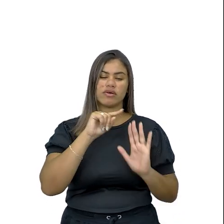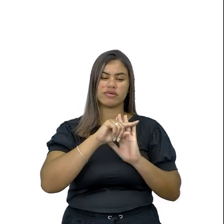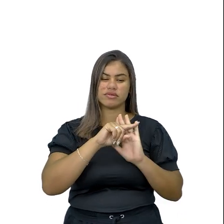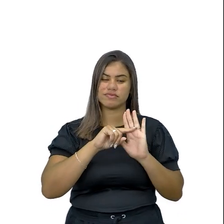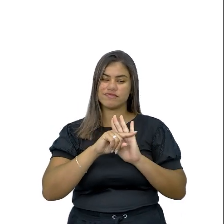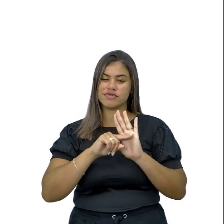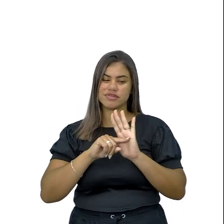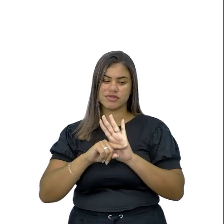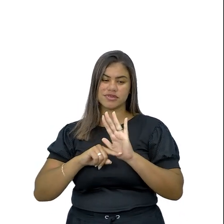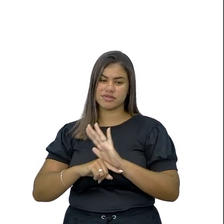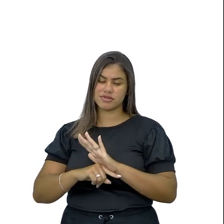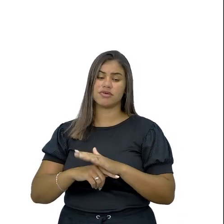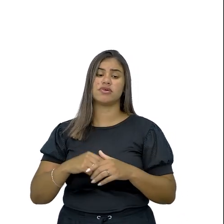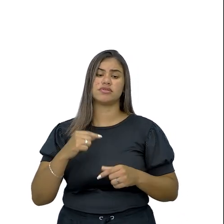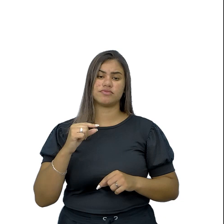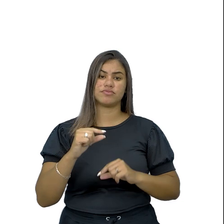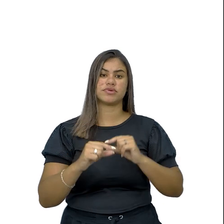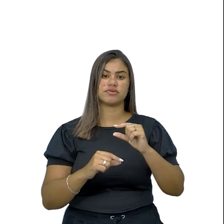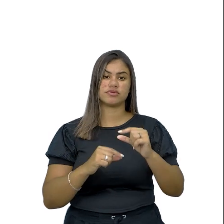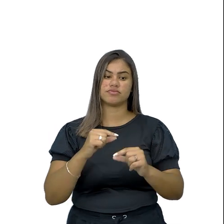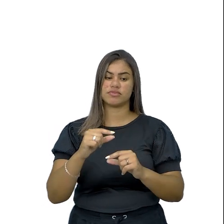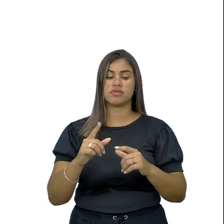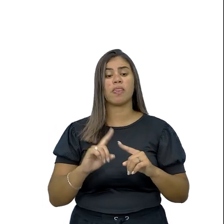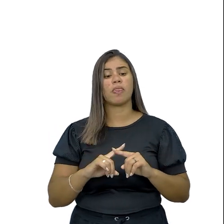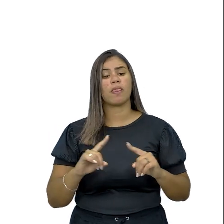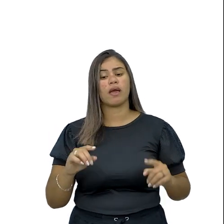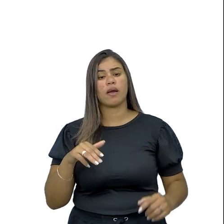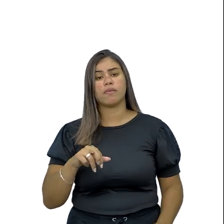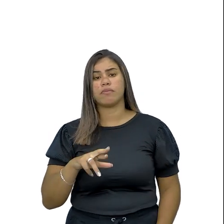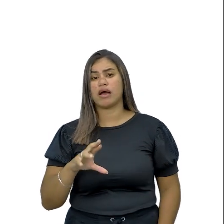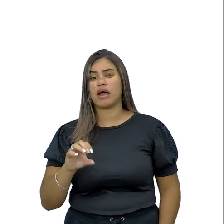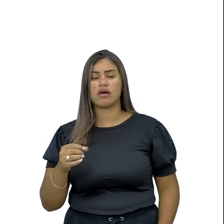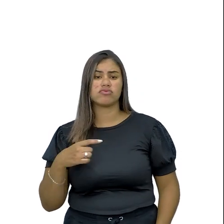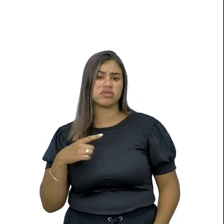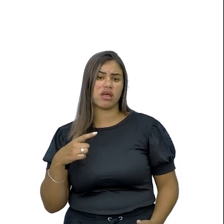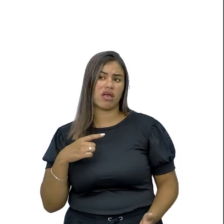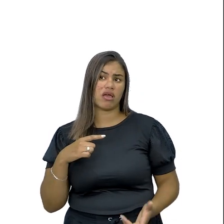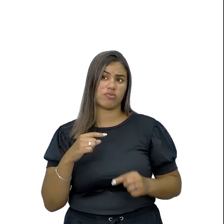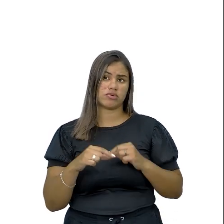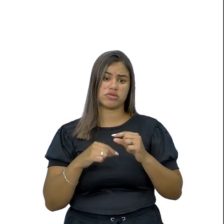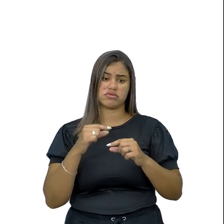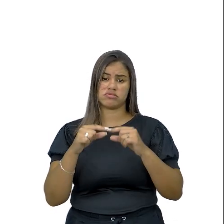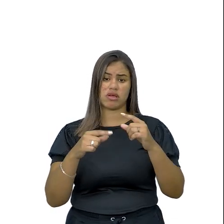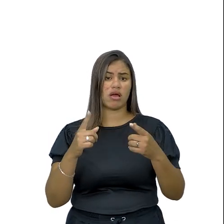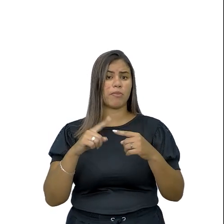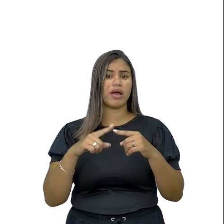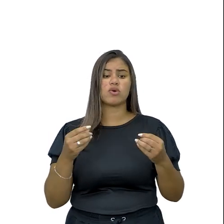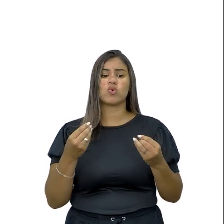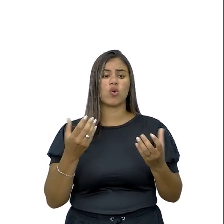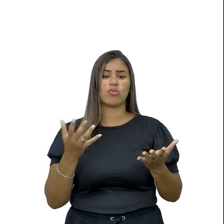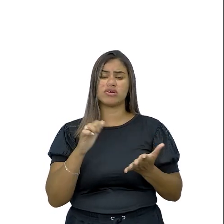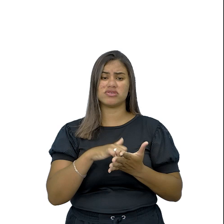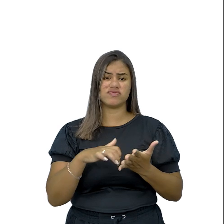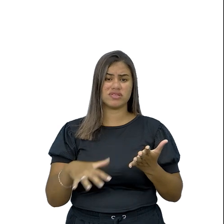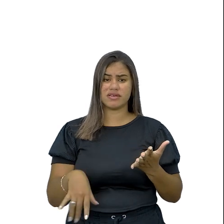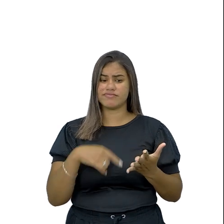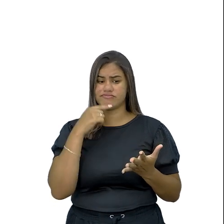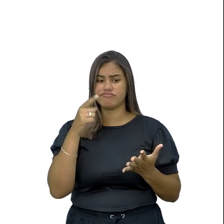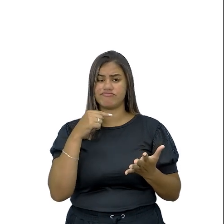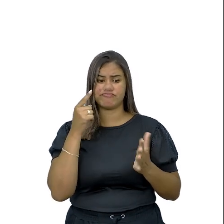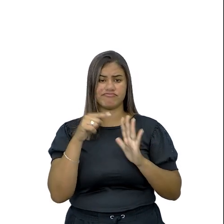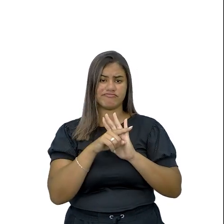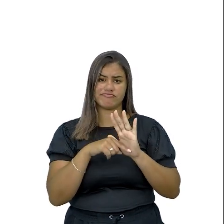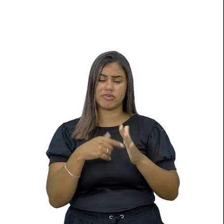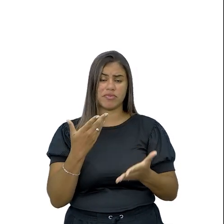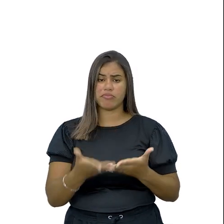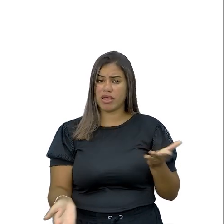investigação, tem um passo a passo. Ah, Marco, mas ele deu um passo a passo. Isso descaracteriza uma atividade